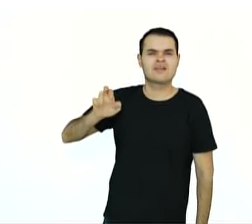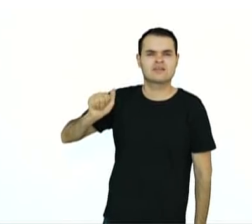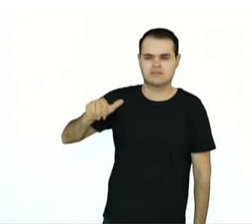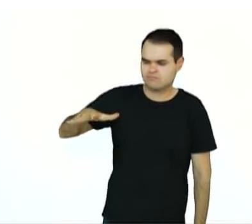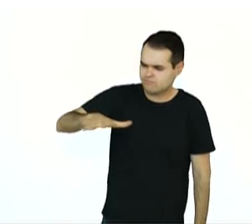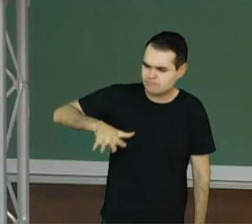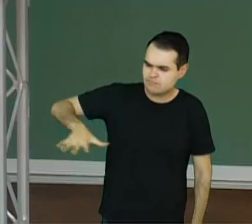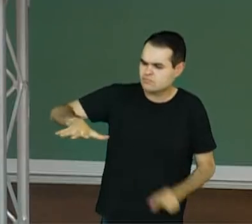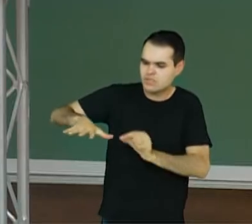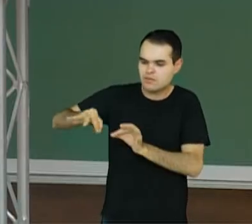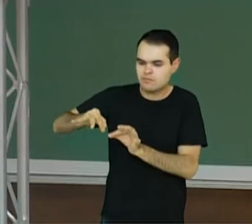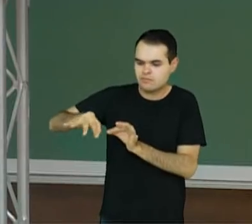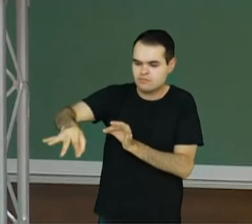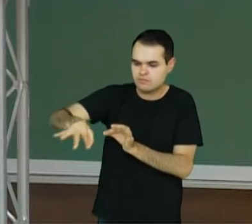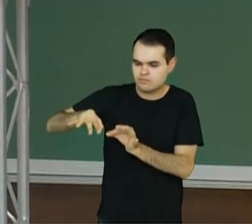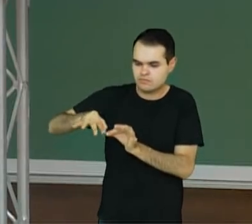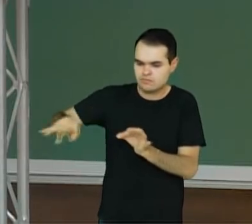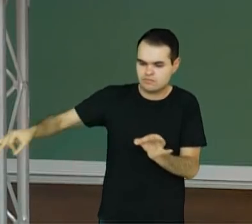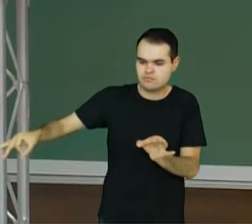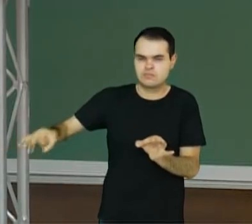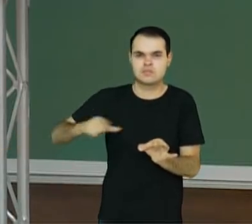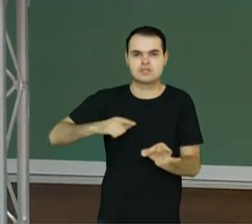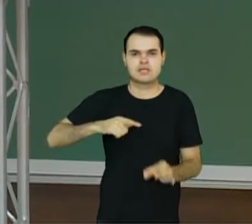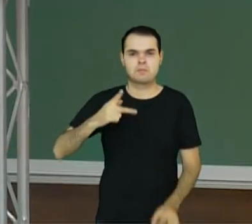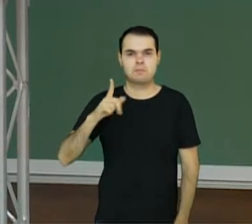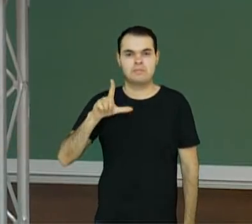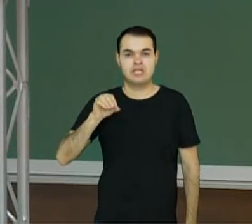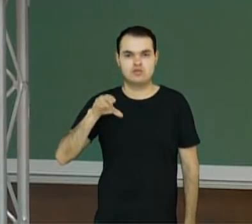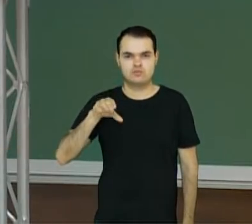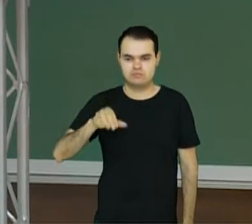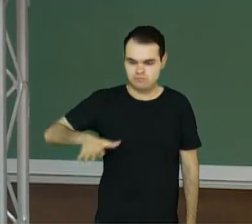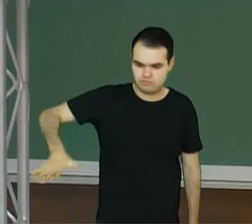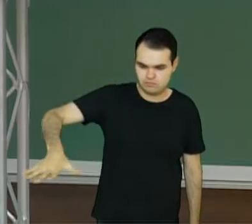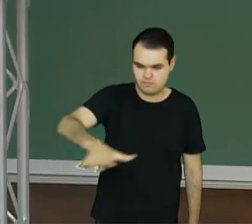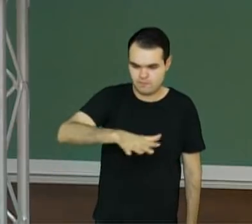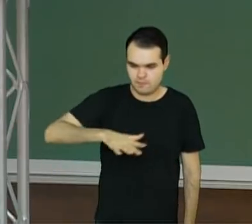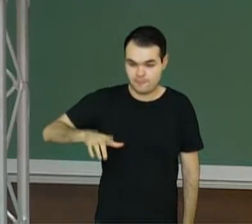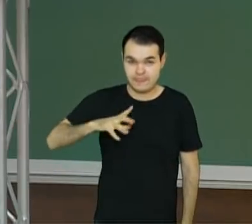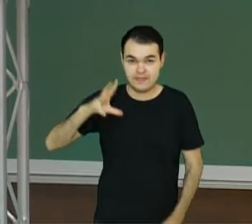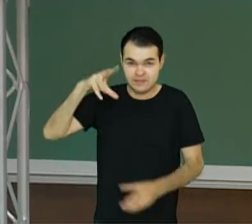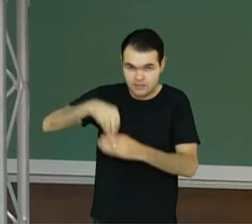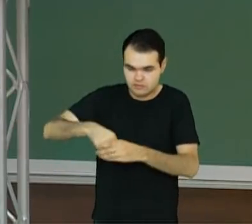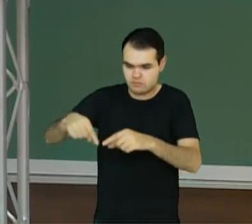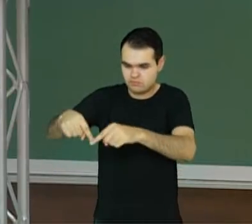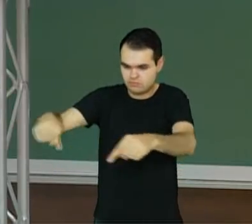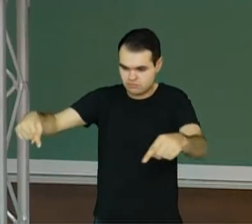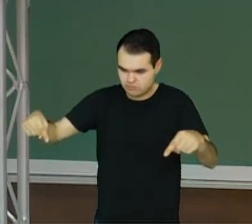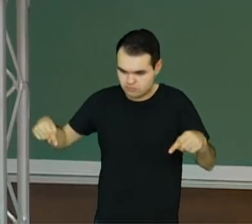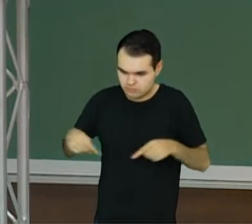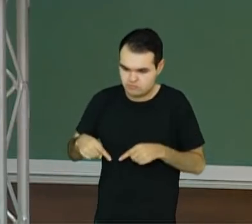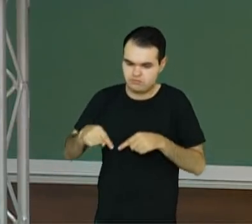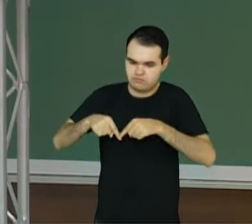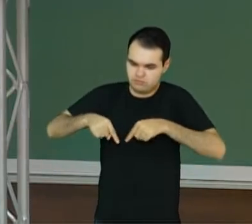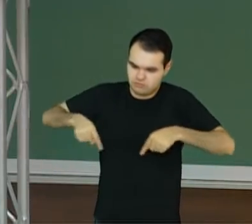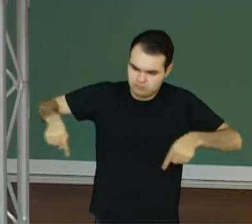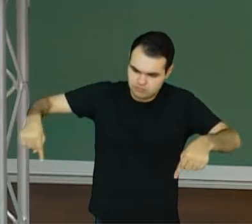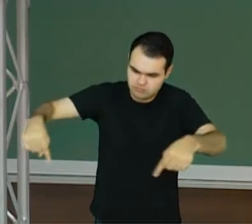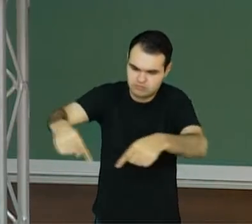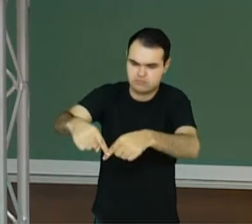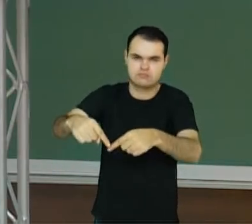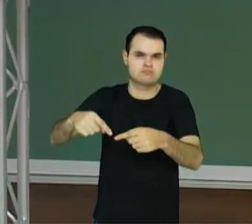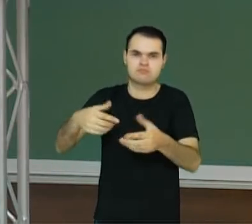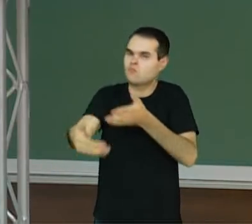É a medida da região plana que está contida dentro de um contorno. Seja esse contorno um contorno arredondado, seja um contorno